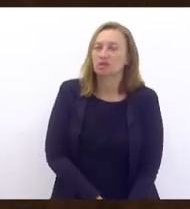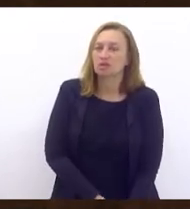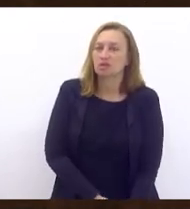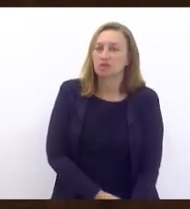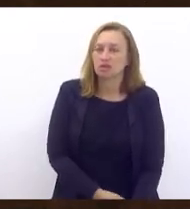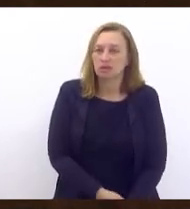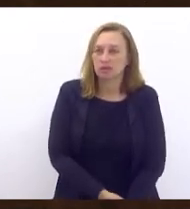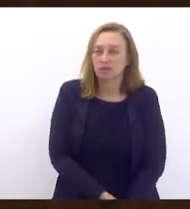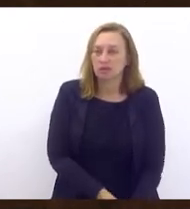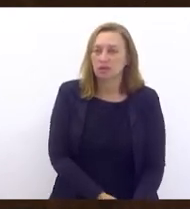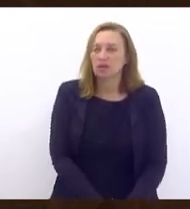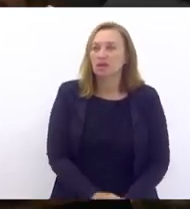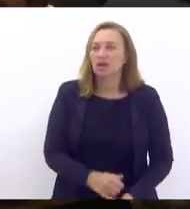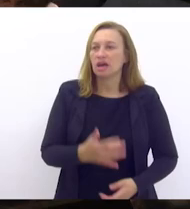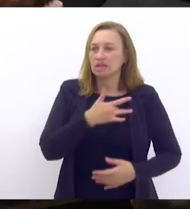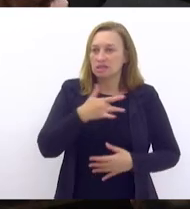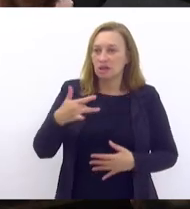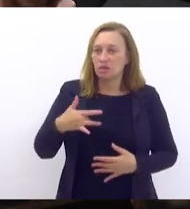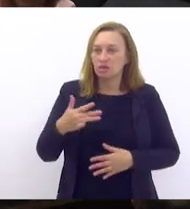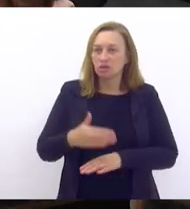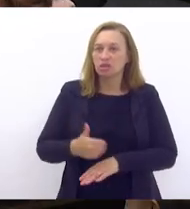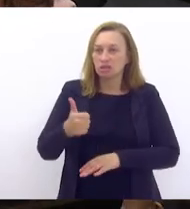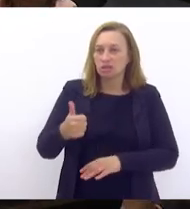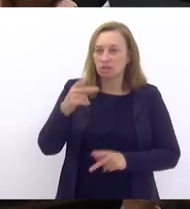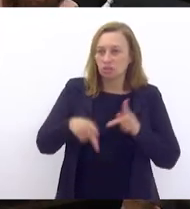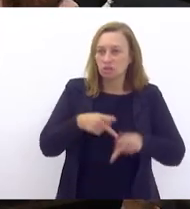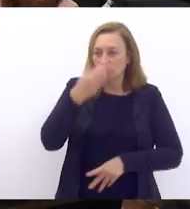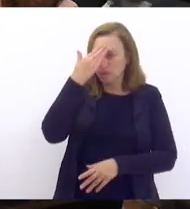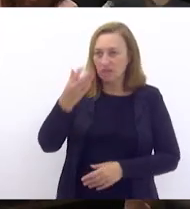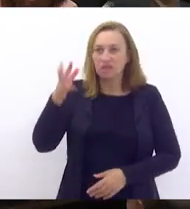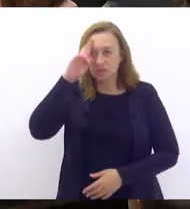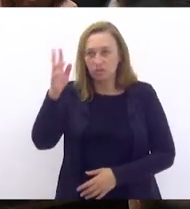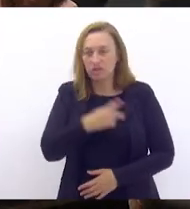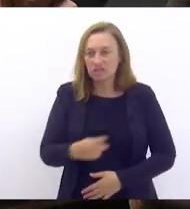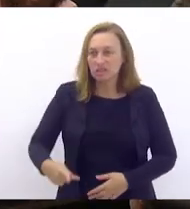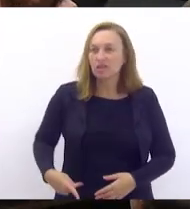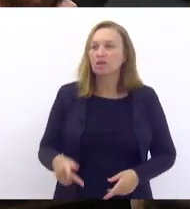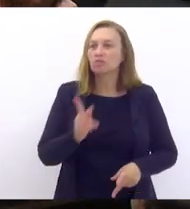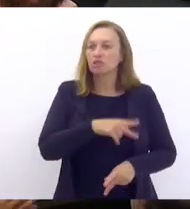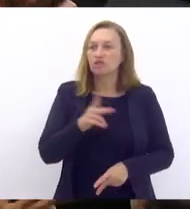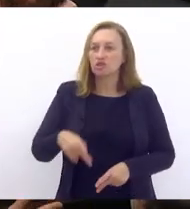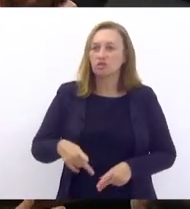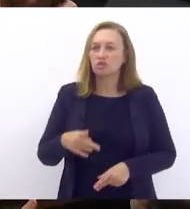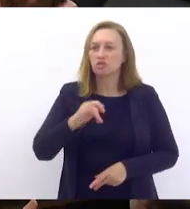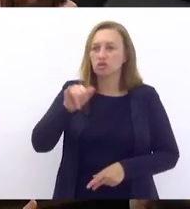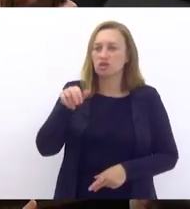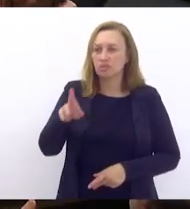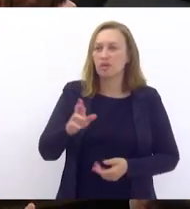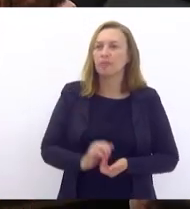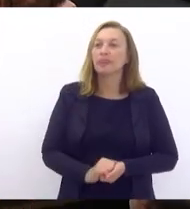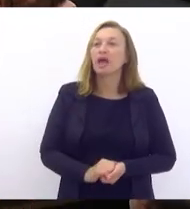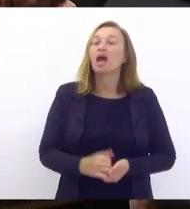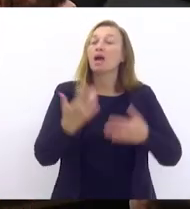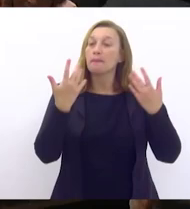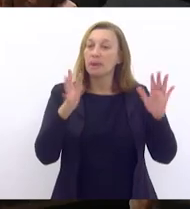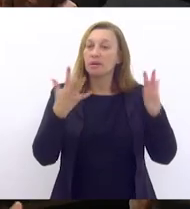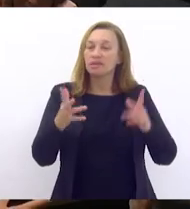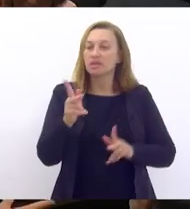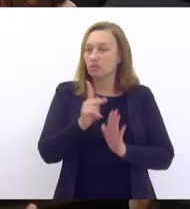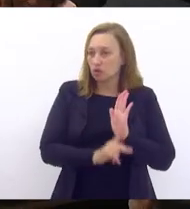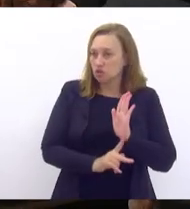daquele povo. Obrigado. Presidente, para declarar voto. Por favor, professor Josemar. Primeiro é saudar o